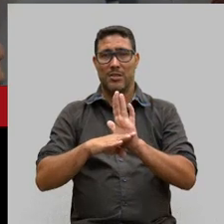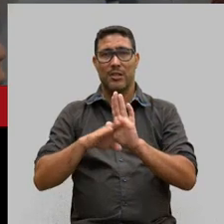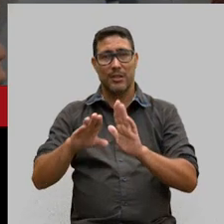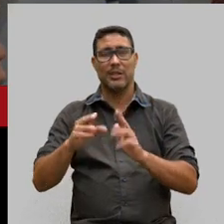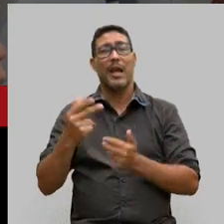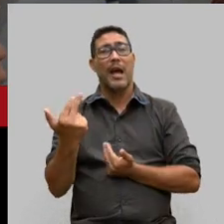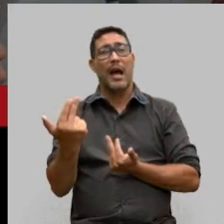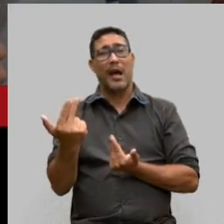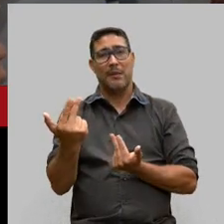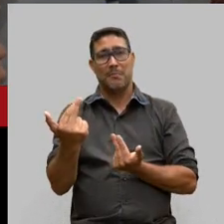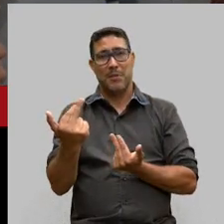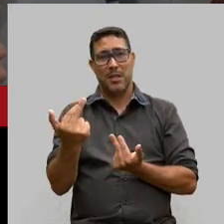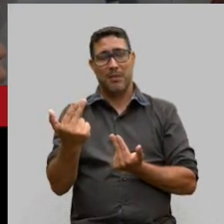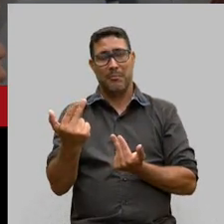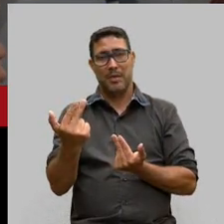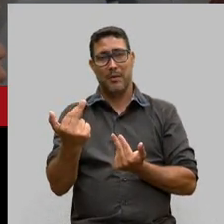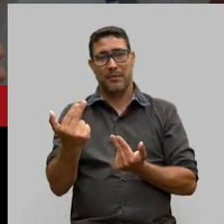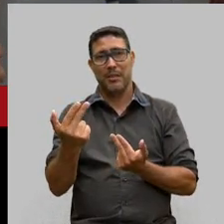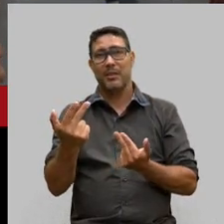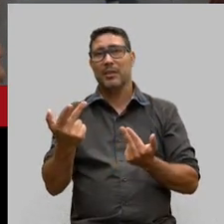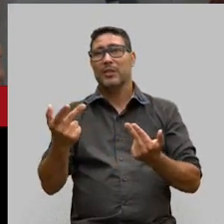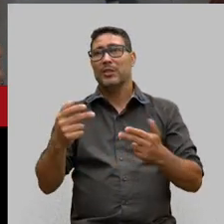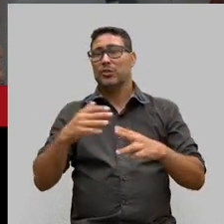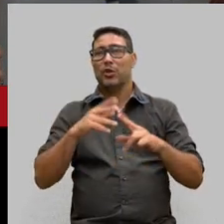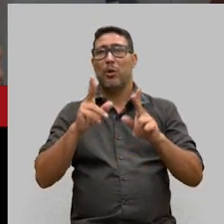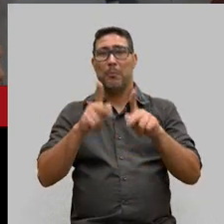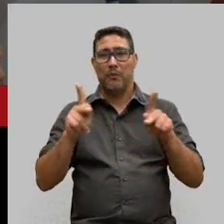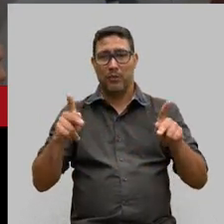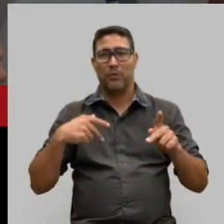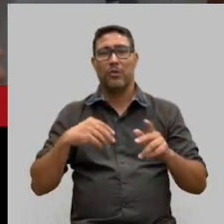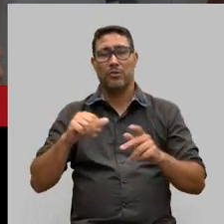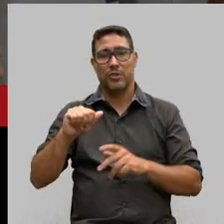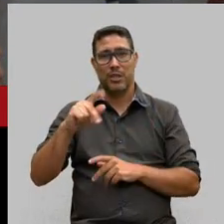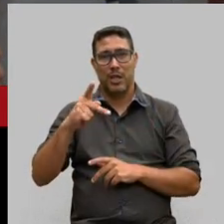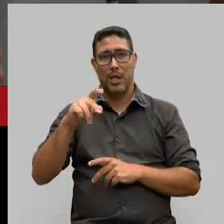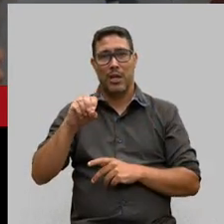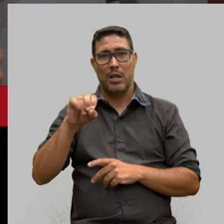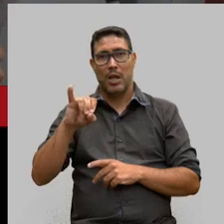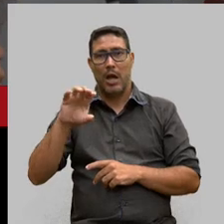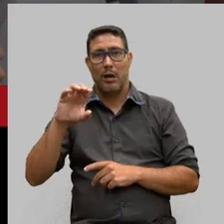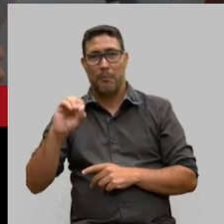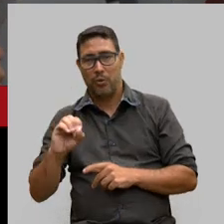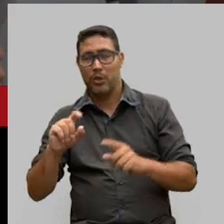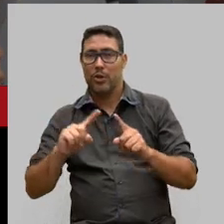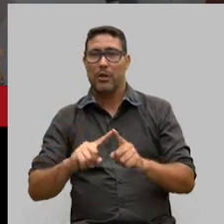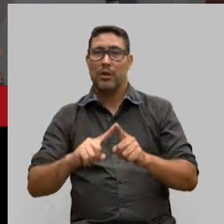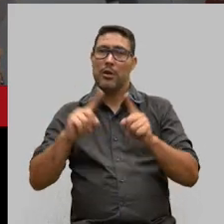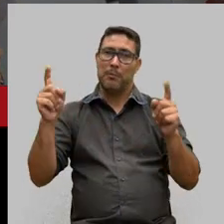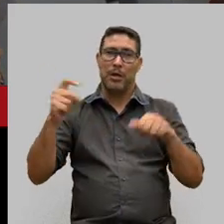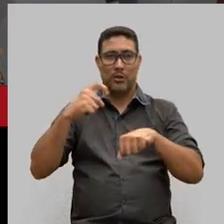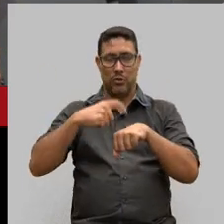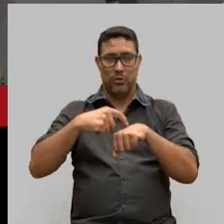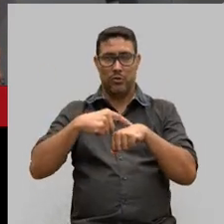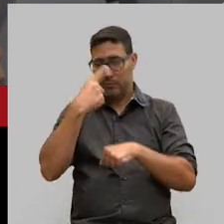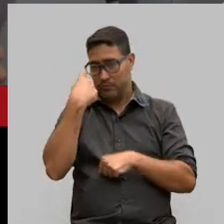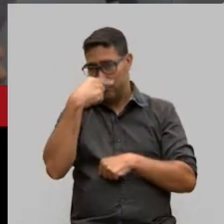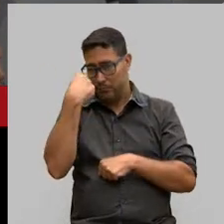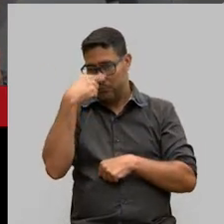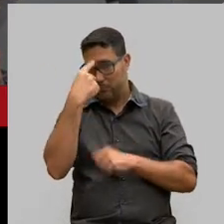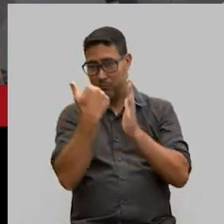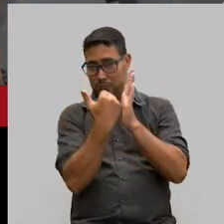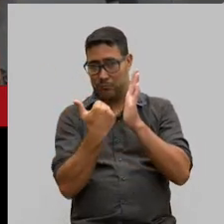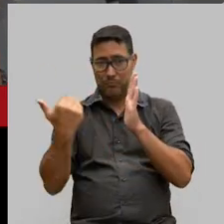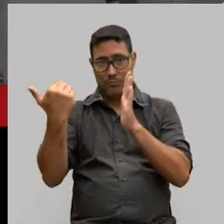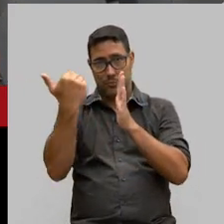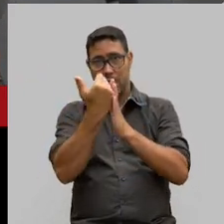qualificações atribuições de um professor de apoio porém com uma carga horária maior e um um salário bem